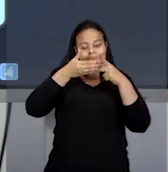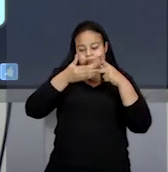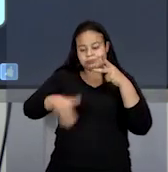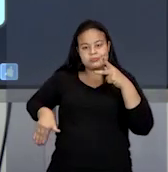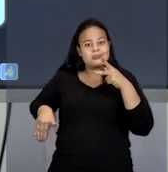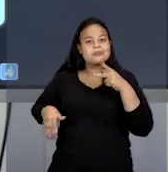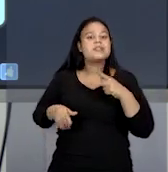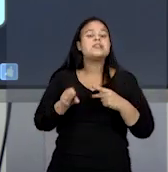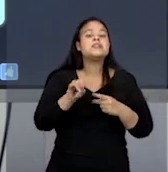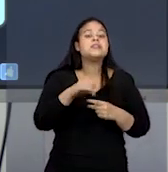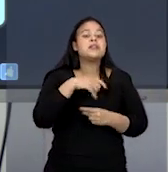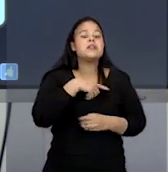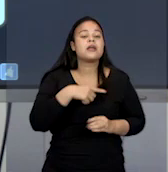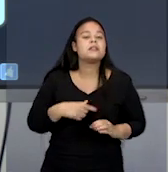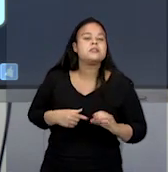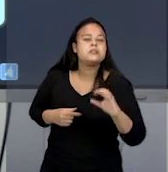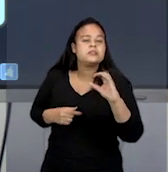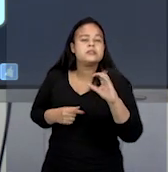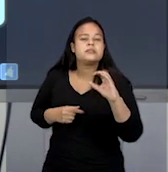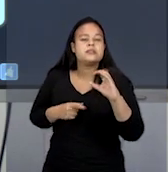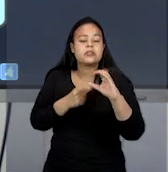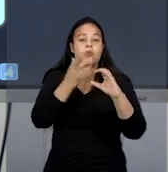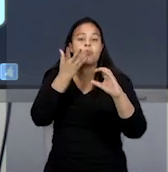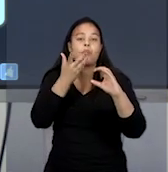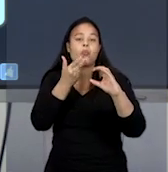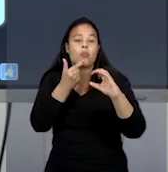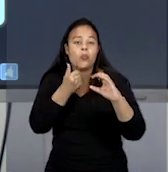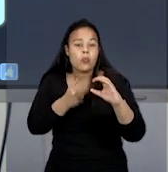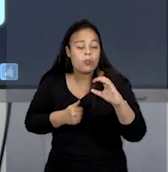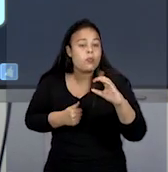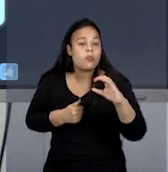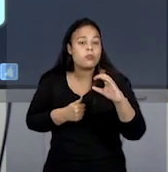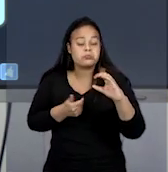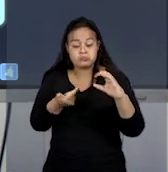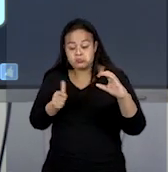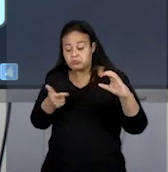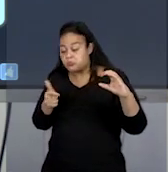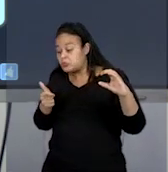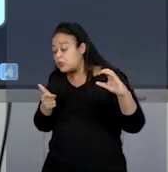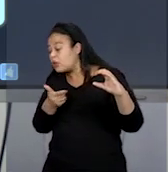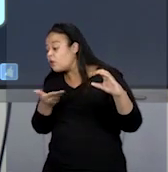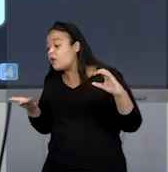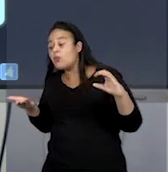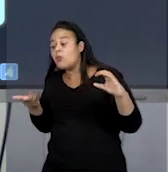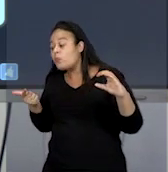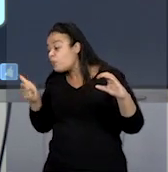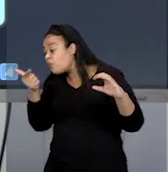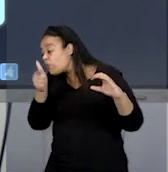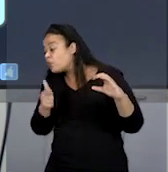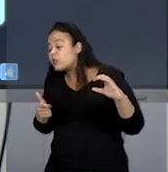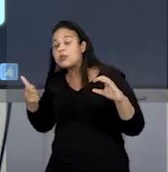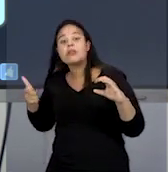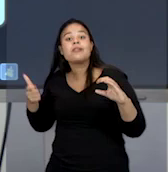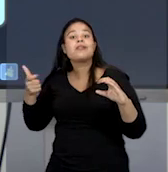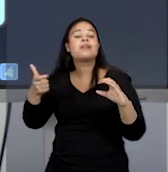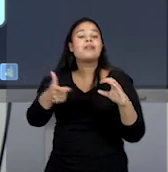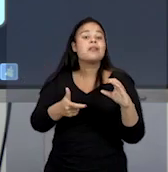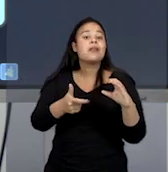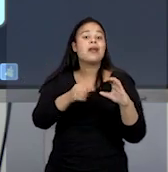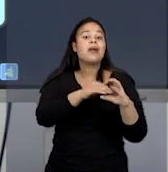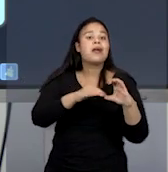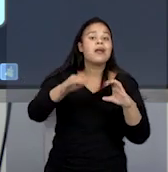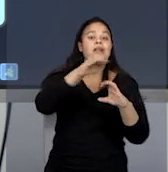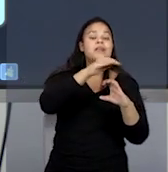se vai ser o Czinho que vai dar a cor. Se eu não tenho, então, inibição, e o meu gene, e o meu alelo aqui vai ser recessivo, o meu